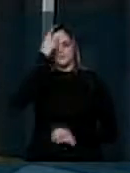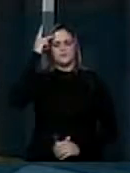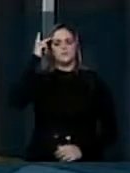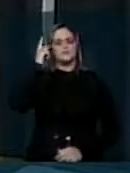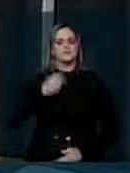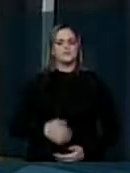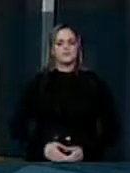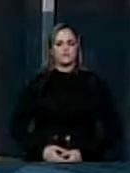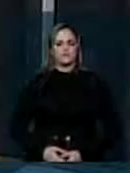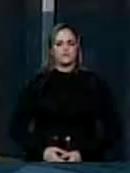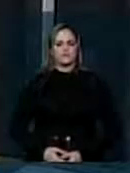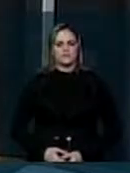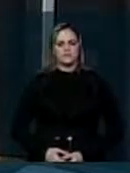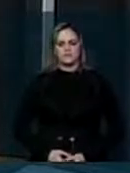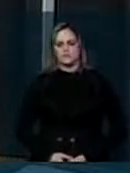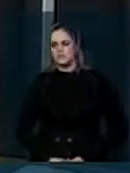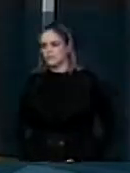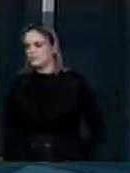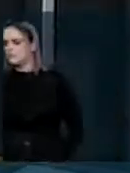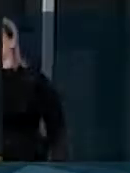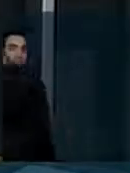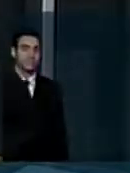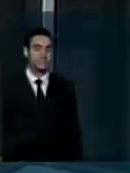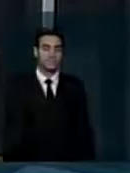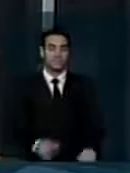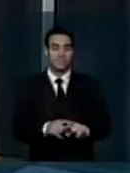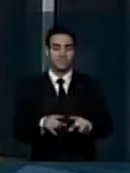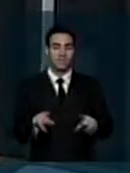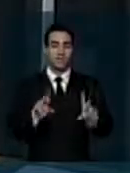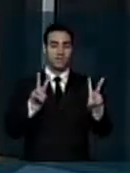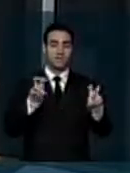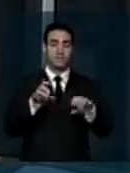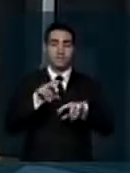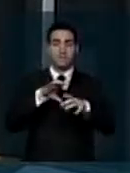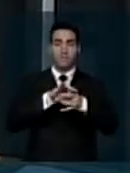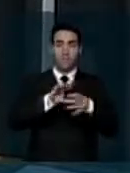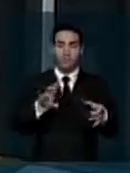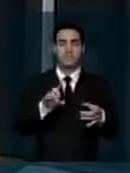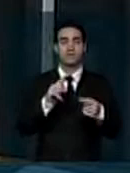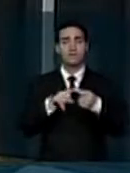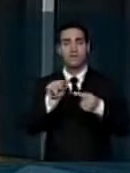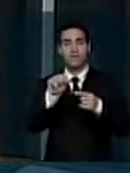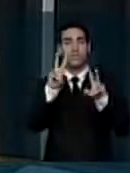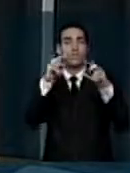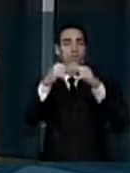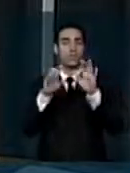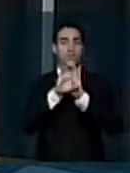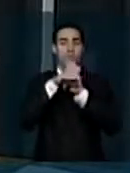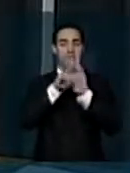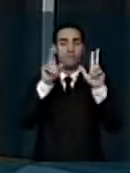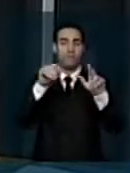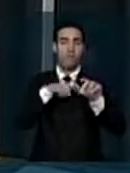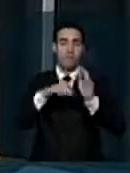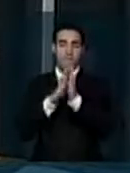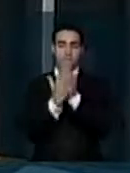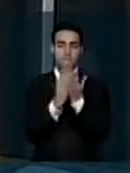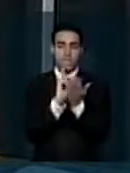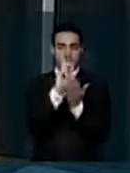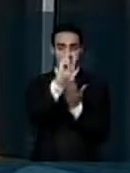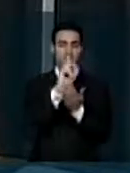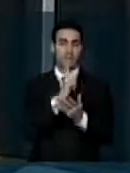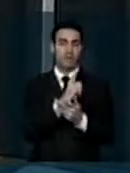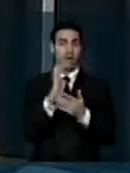Mas a democracia, entendida dessa maneira, também é conceito de origem bíblica.